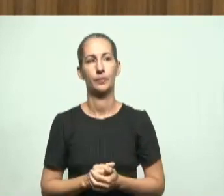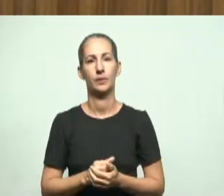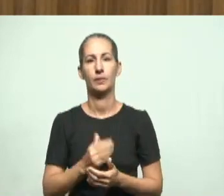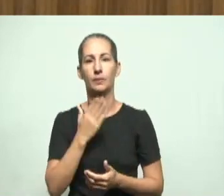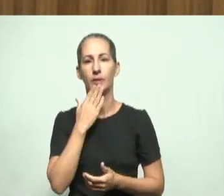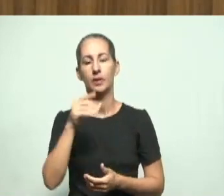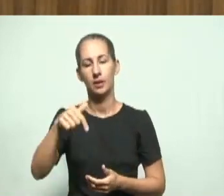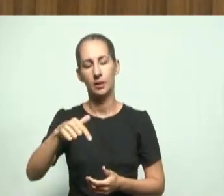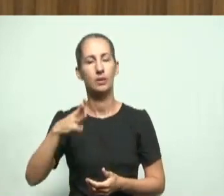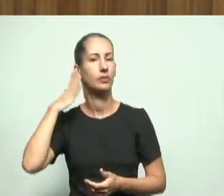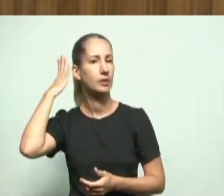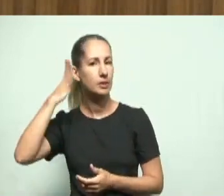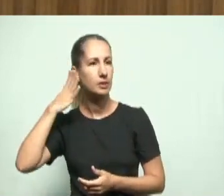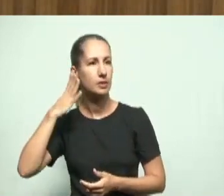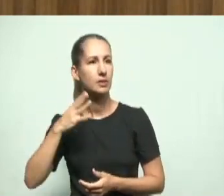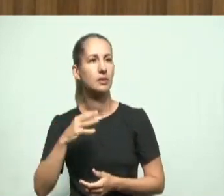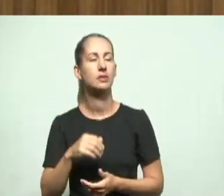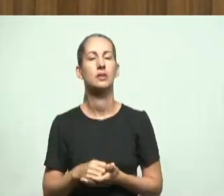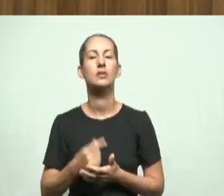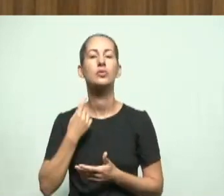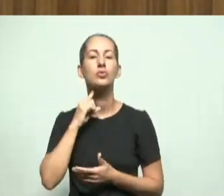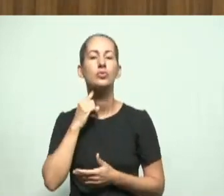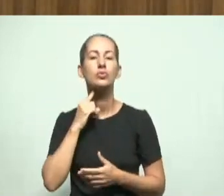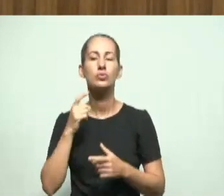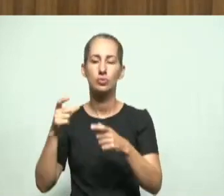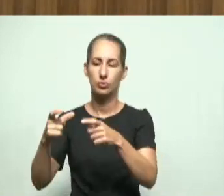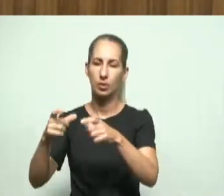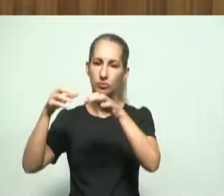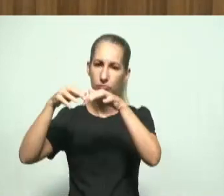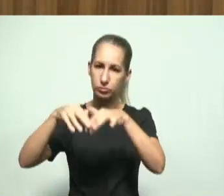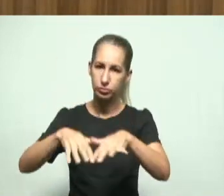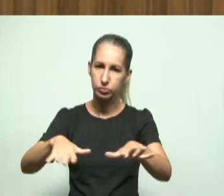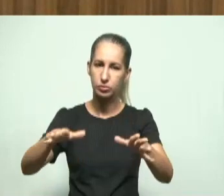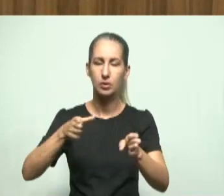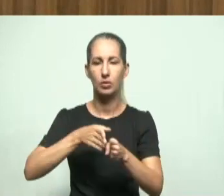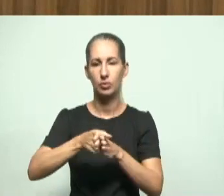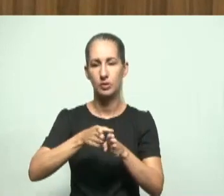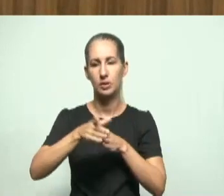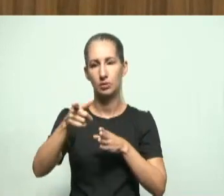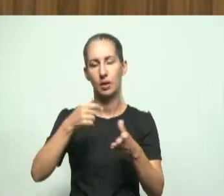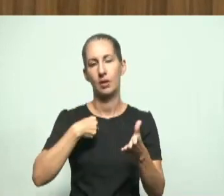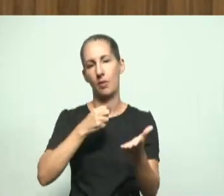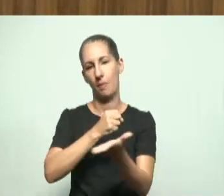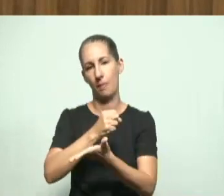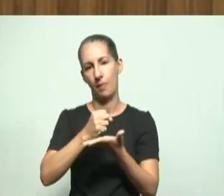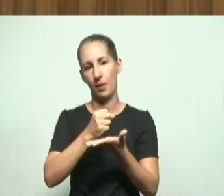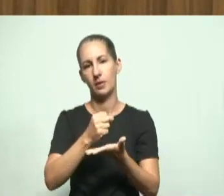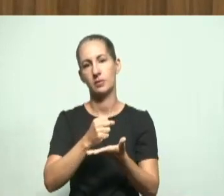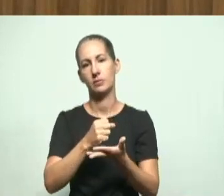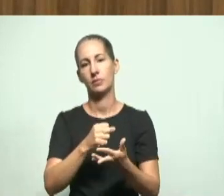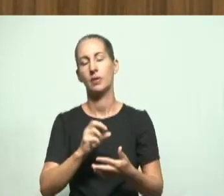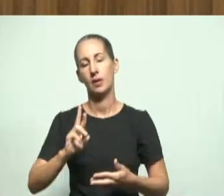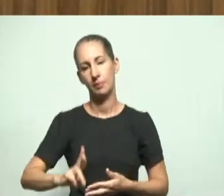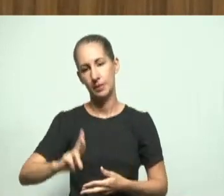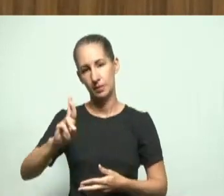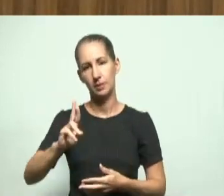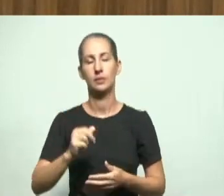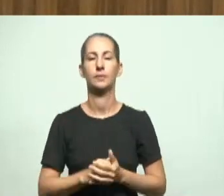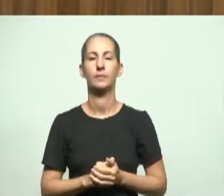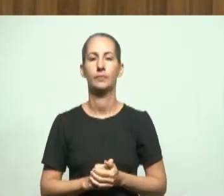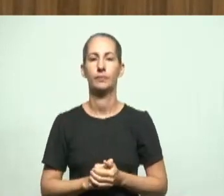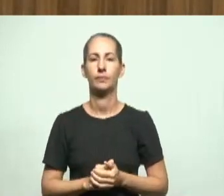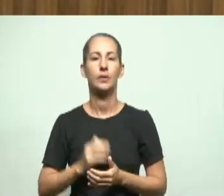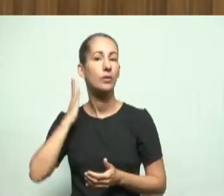audiência pública aqui sobre esgotamento sanitário. Estou lá no Conselho do Saneamento Básico, representando a Câmara. Fiz